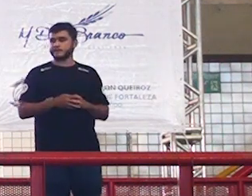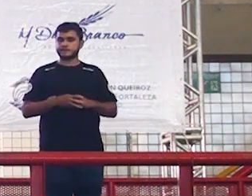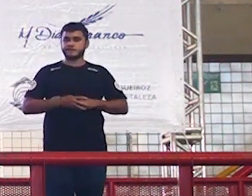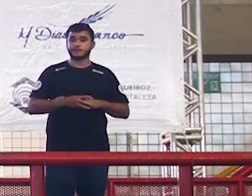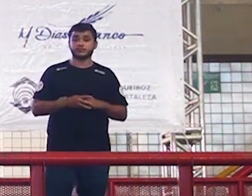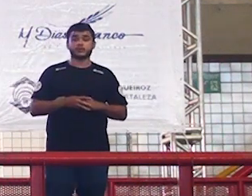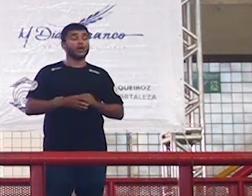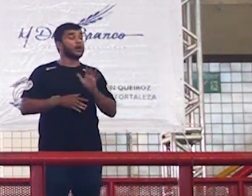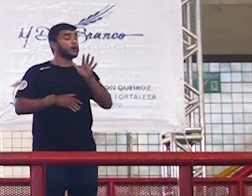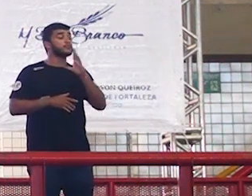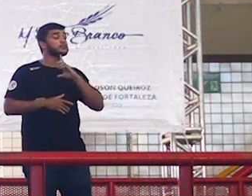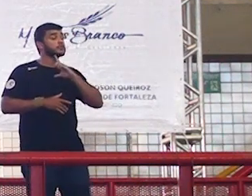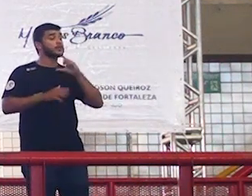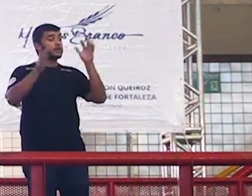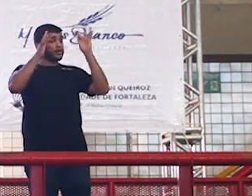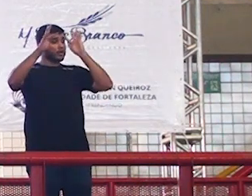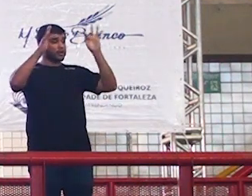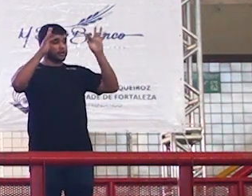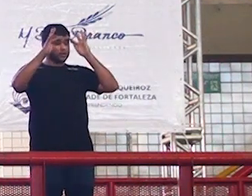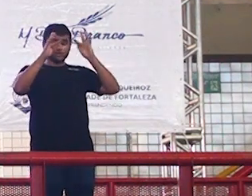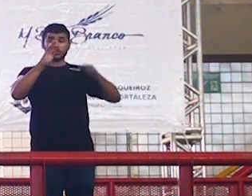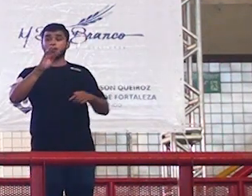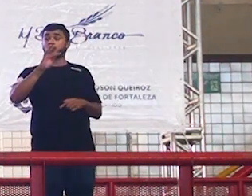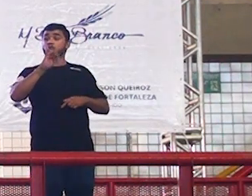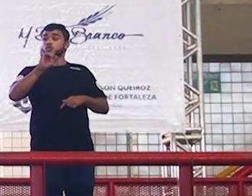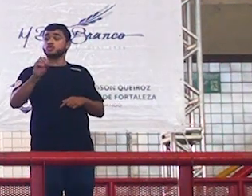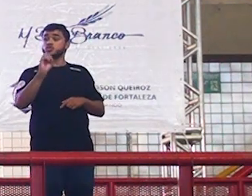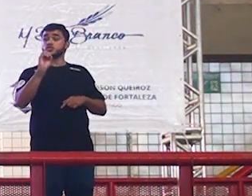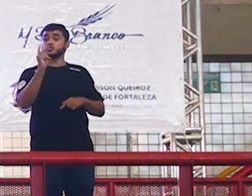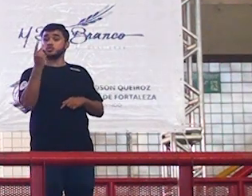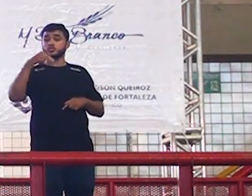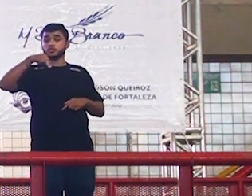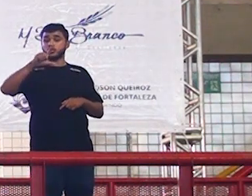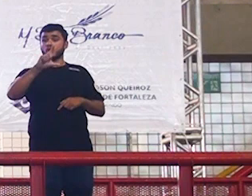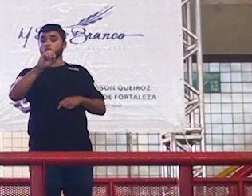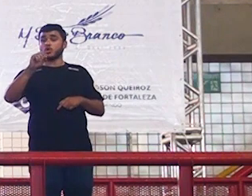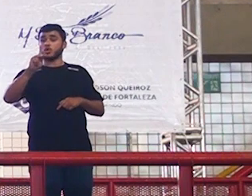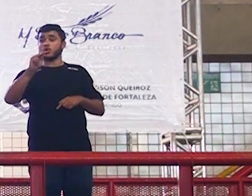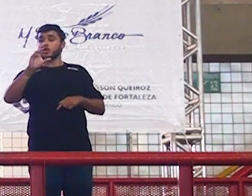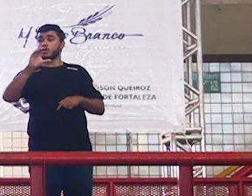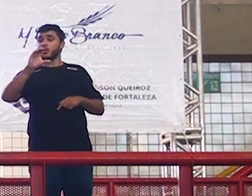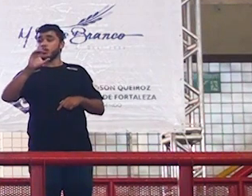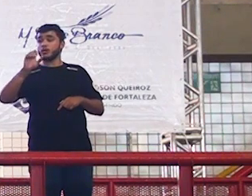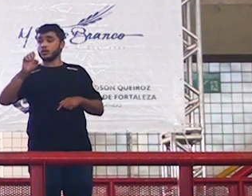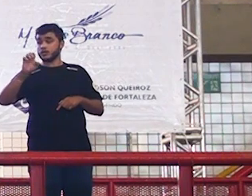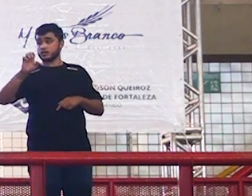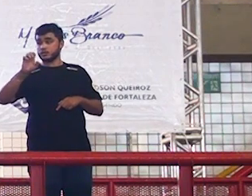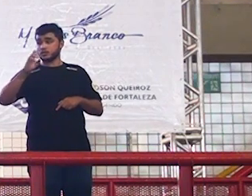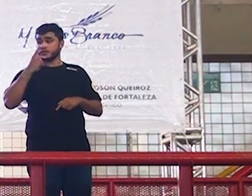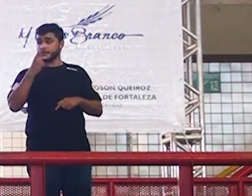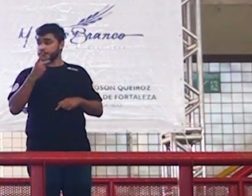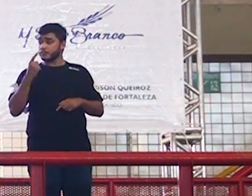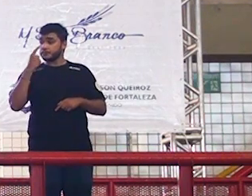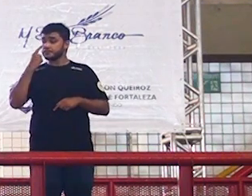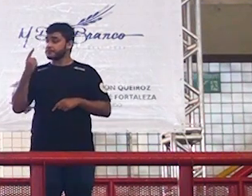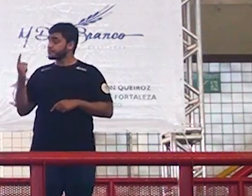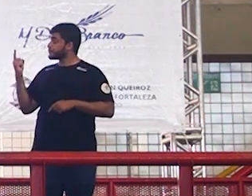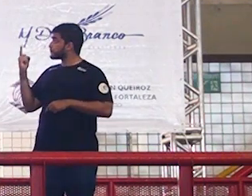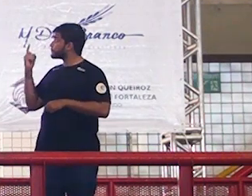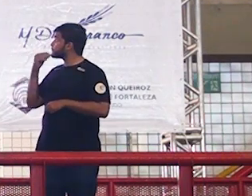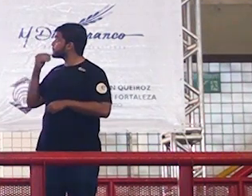Galera, tem um filósofo, um tal de John Locke, que dava para o aluno botar na redação. John